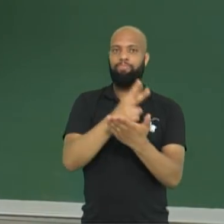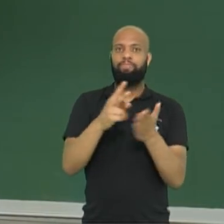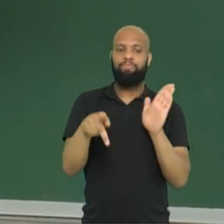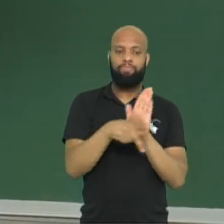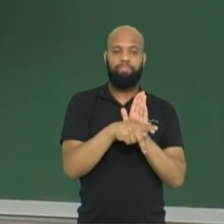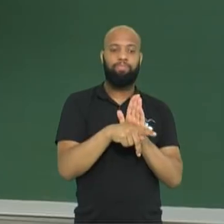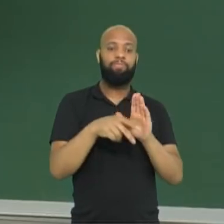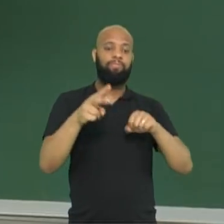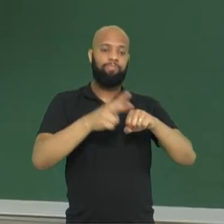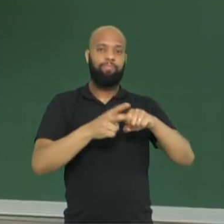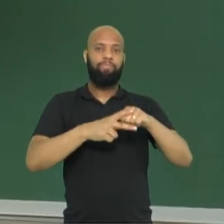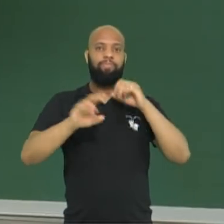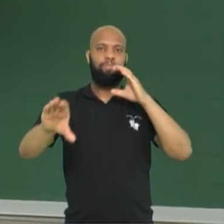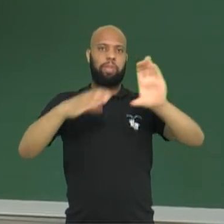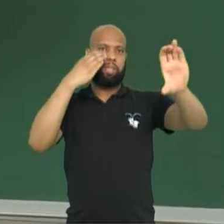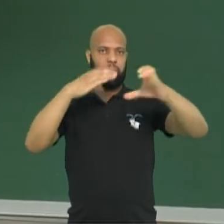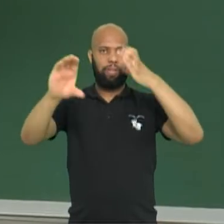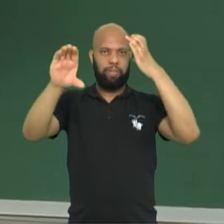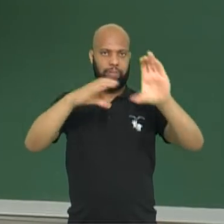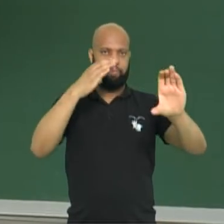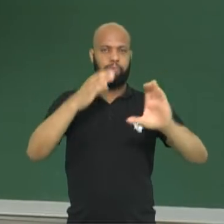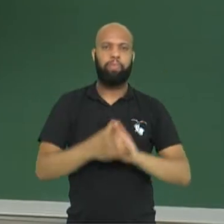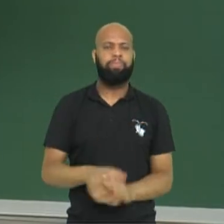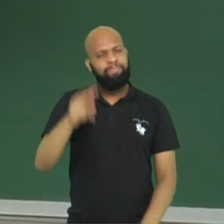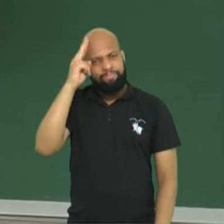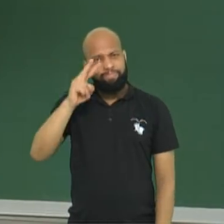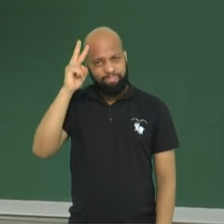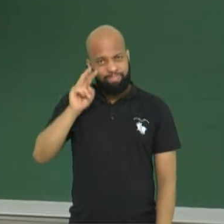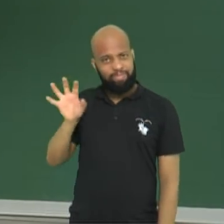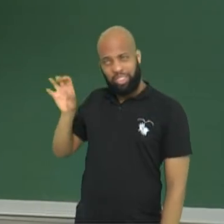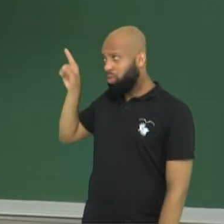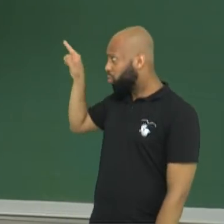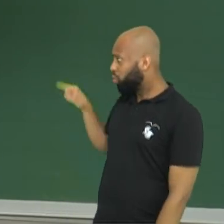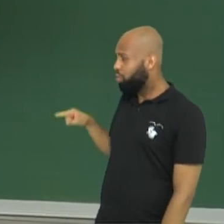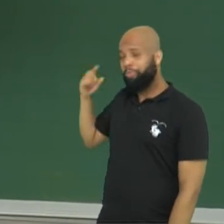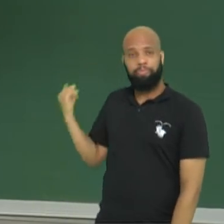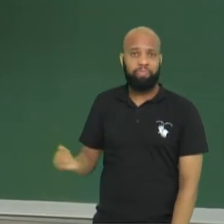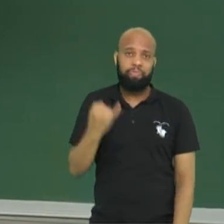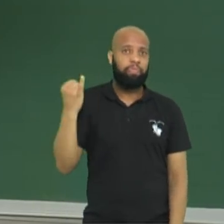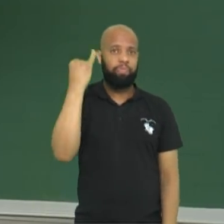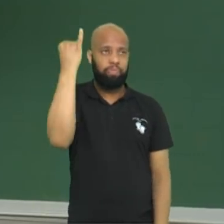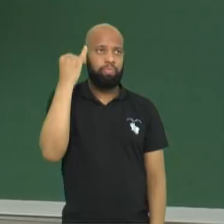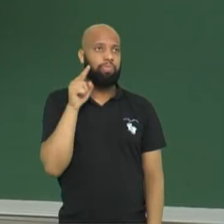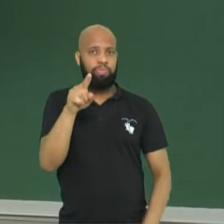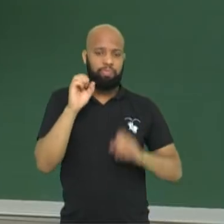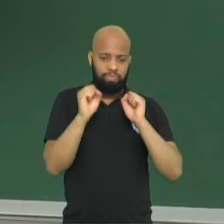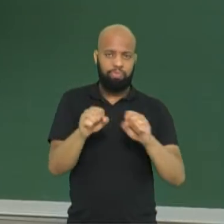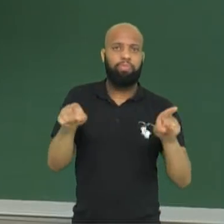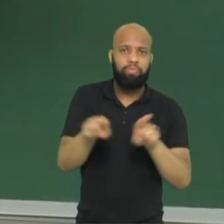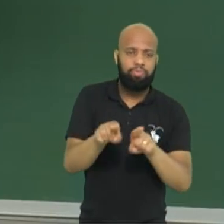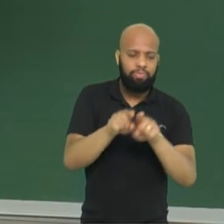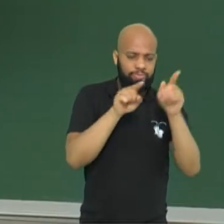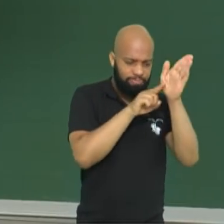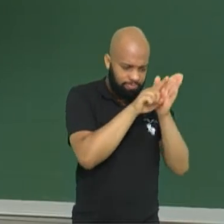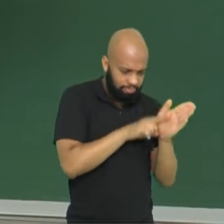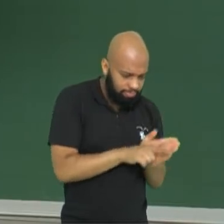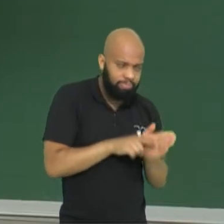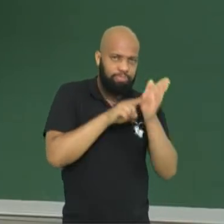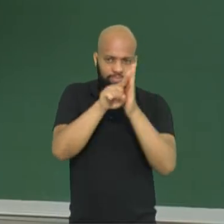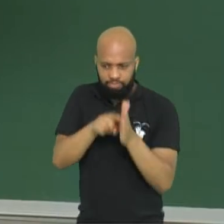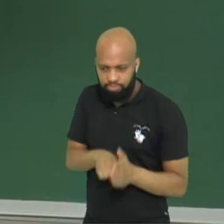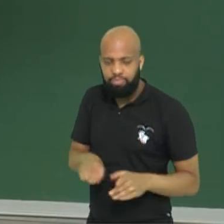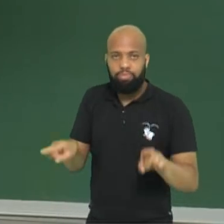verbo cantara, certo? Relembrou? Recordou? Importante isso, né? Você pode também pesquisar um pouquinho,